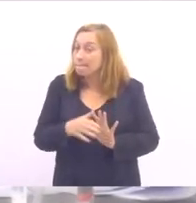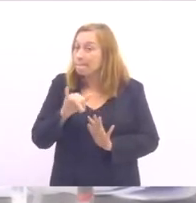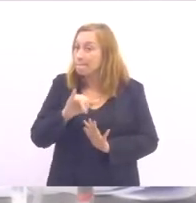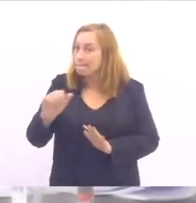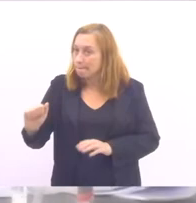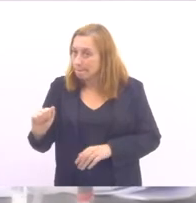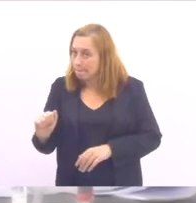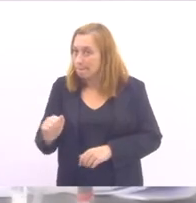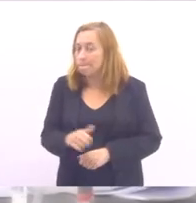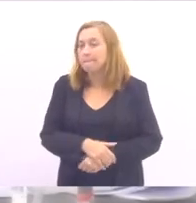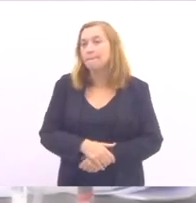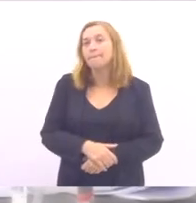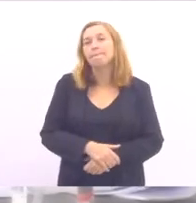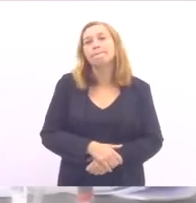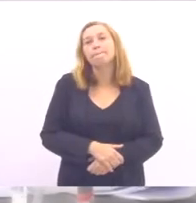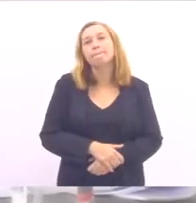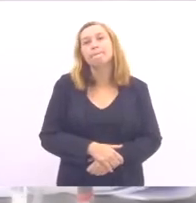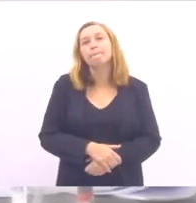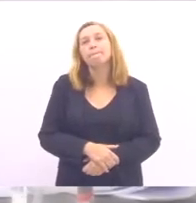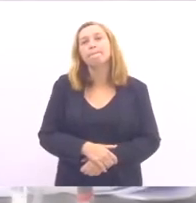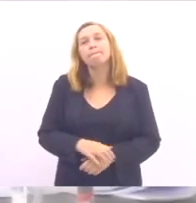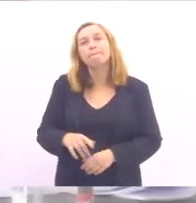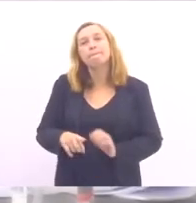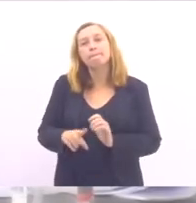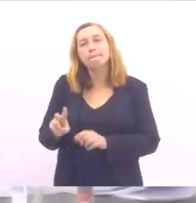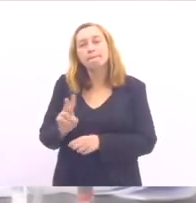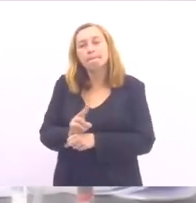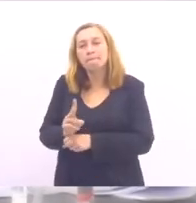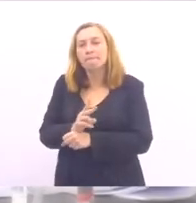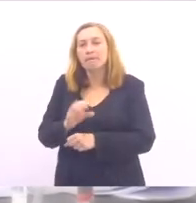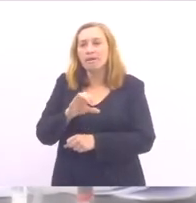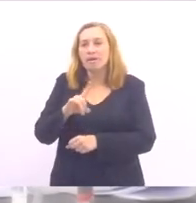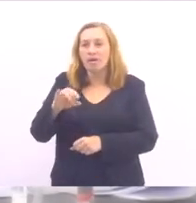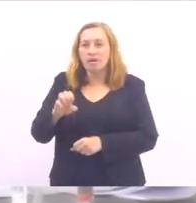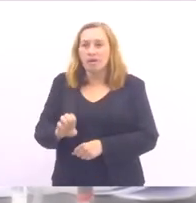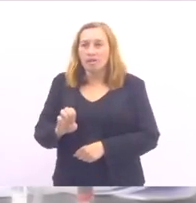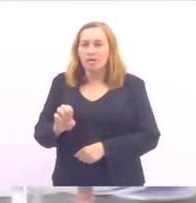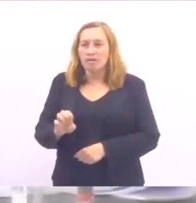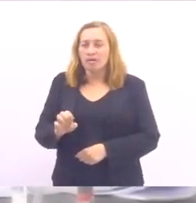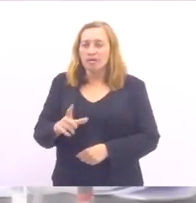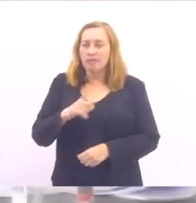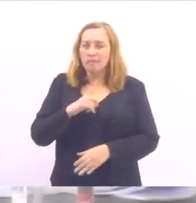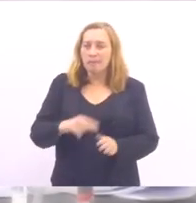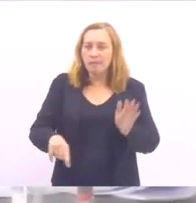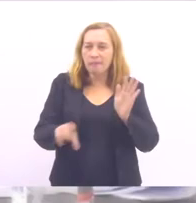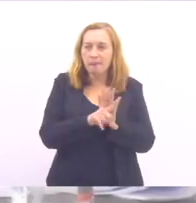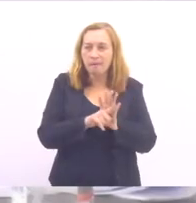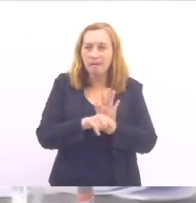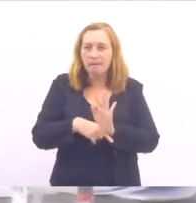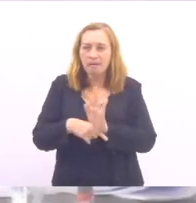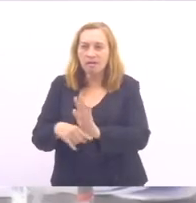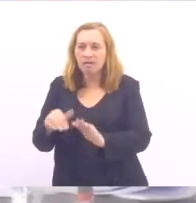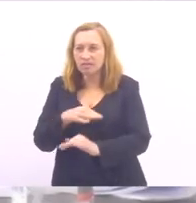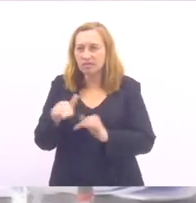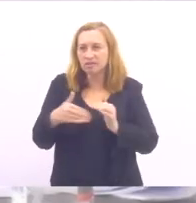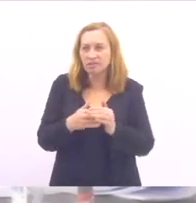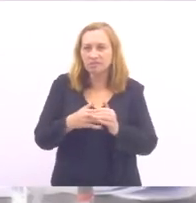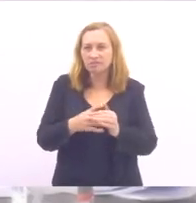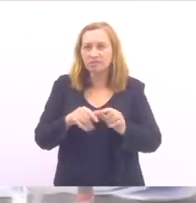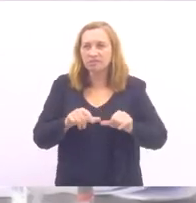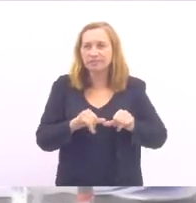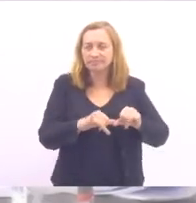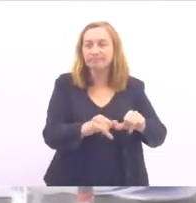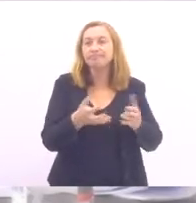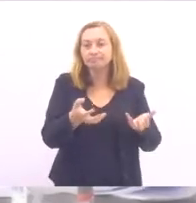INEA busque a Conlurb para dizer, olha, a gente tem uma lei que facilita a vida de todo mundo. Os supermercados dizem que